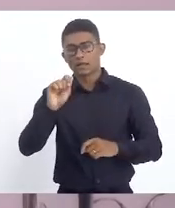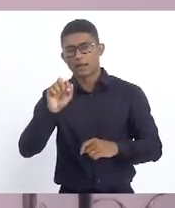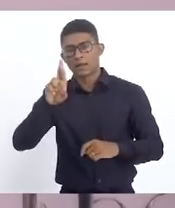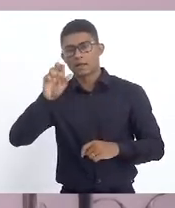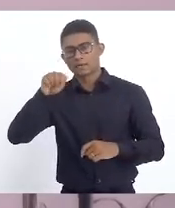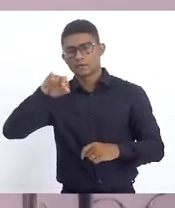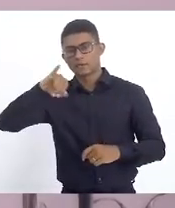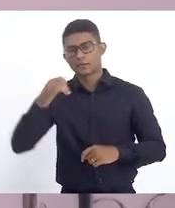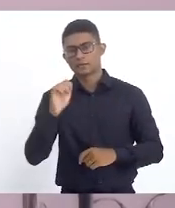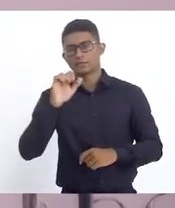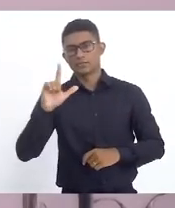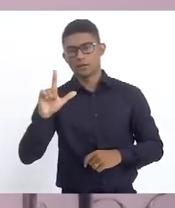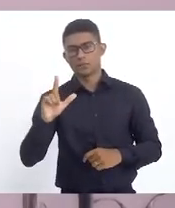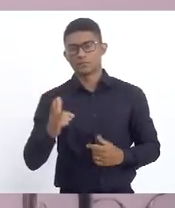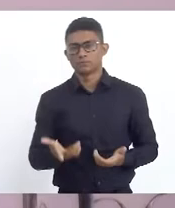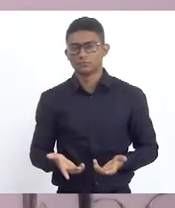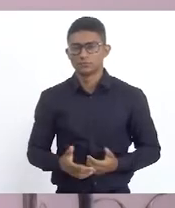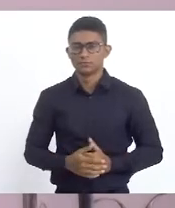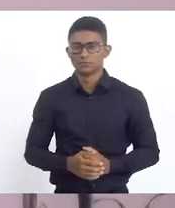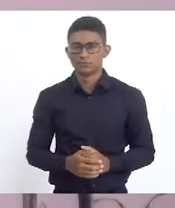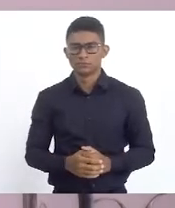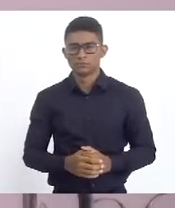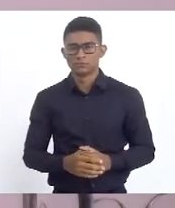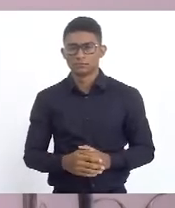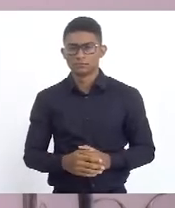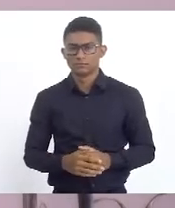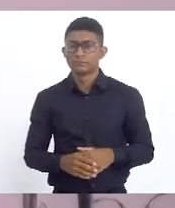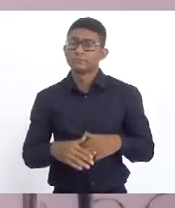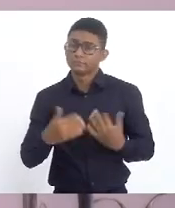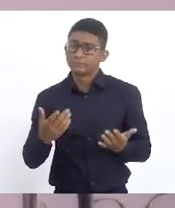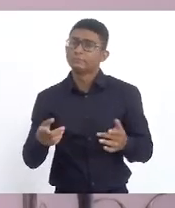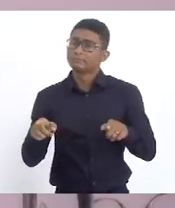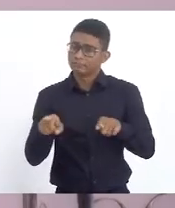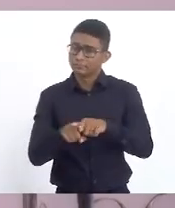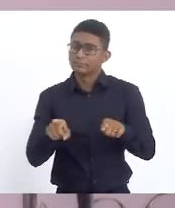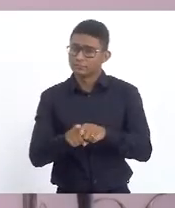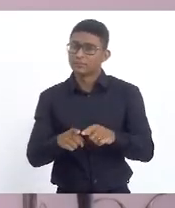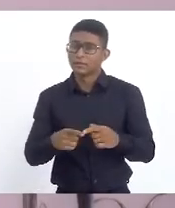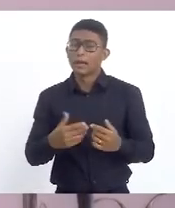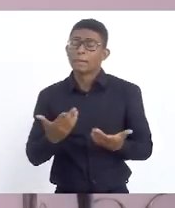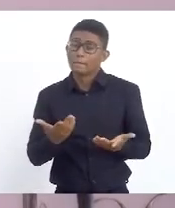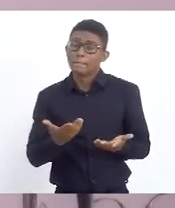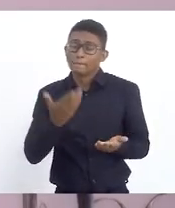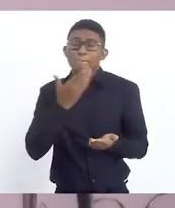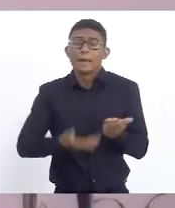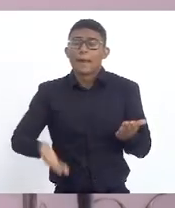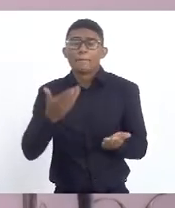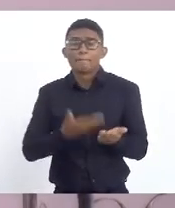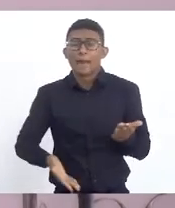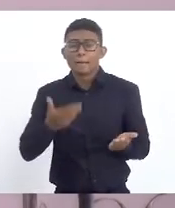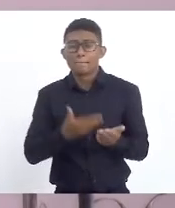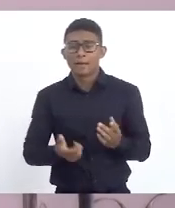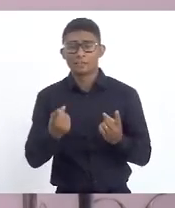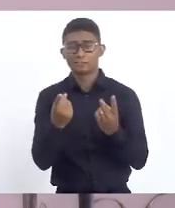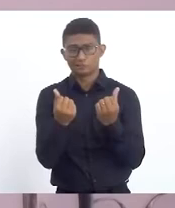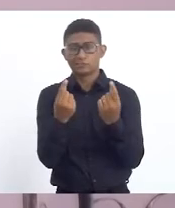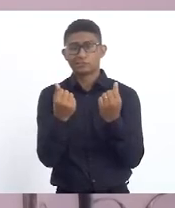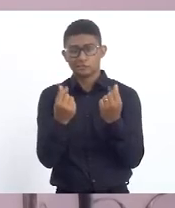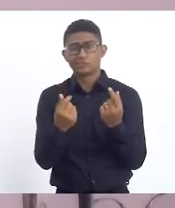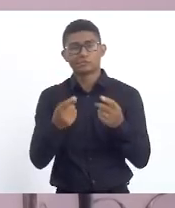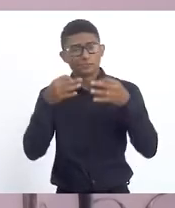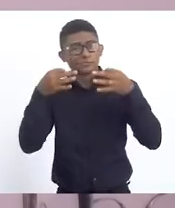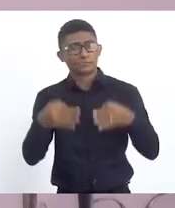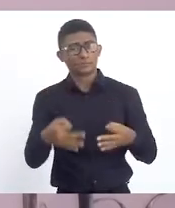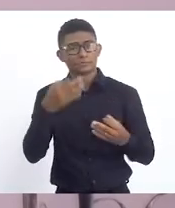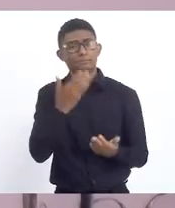E, evidentemente, vai perder um caminhão de receita. E vai sobrar